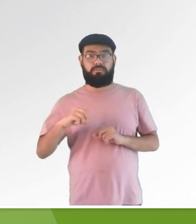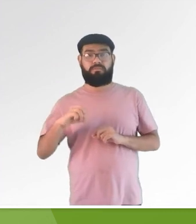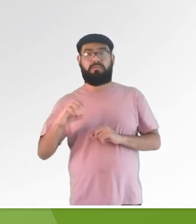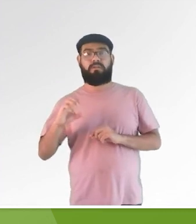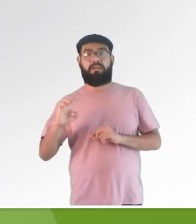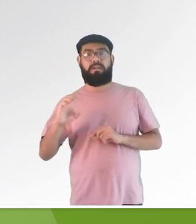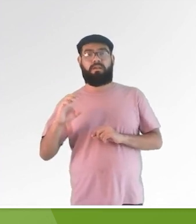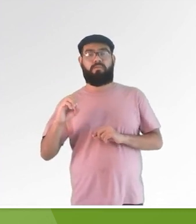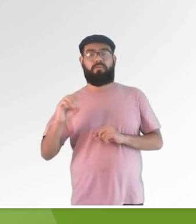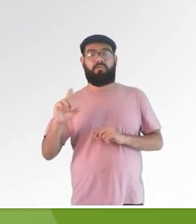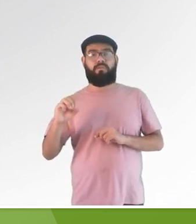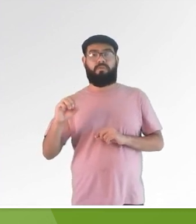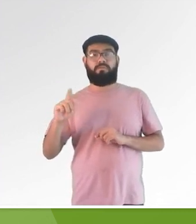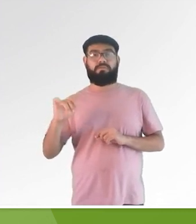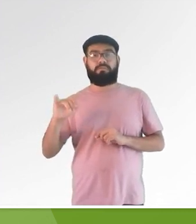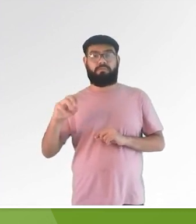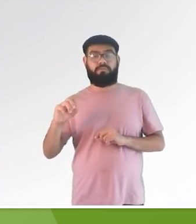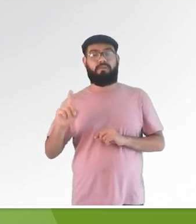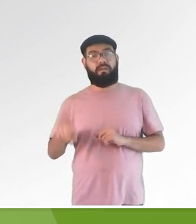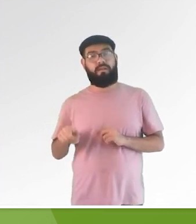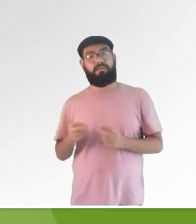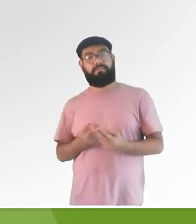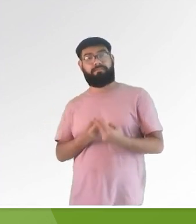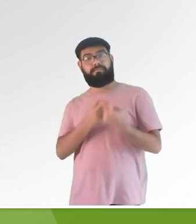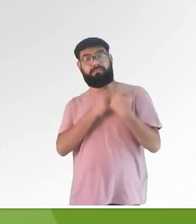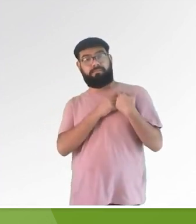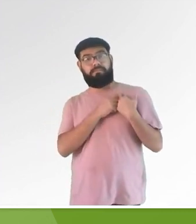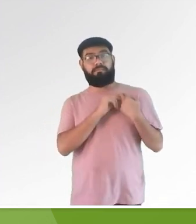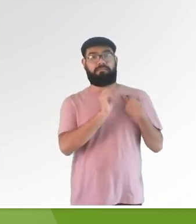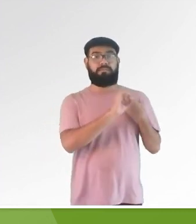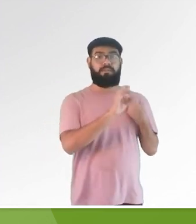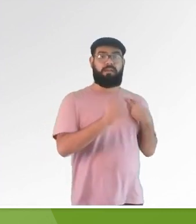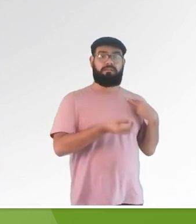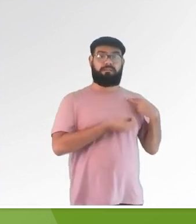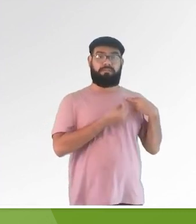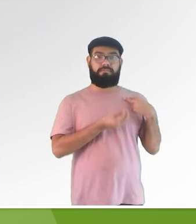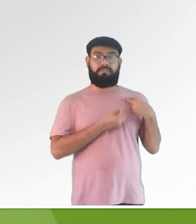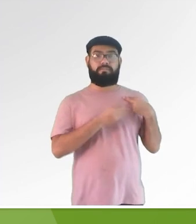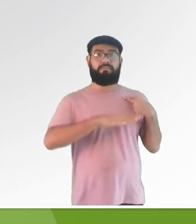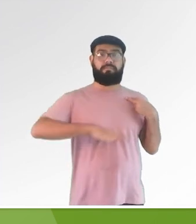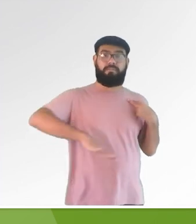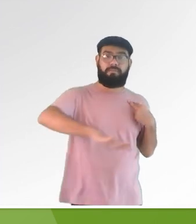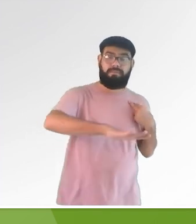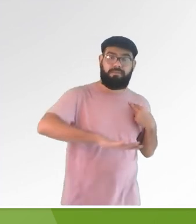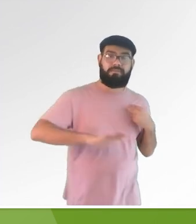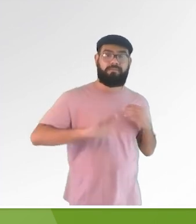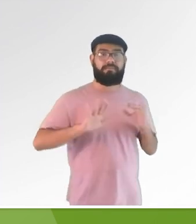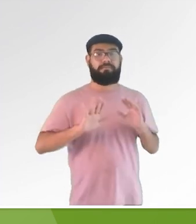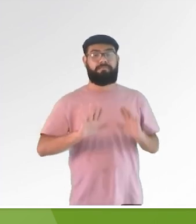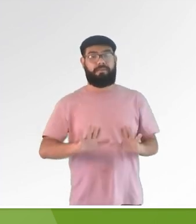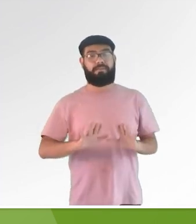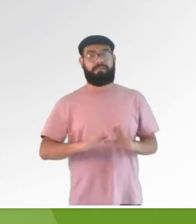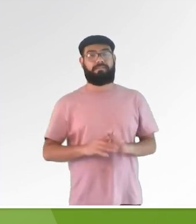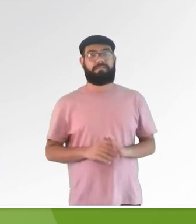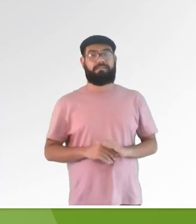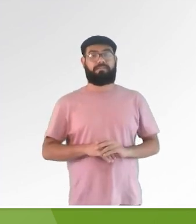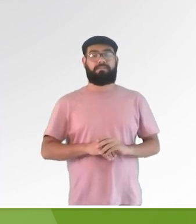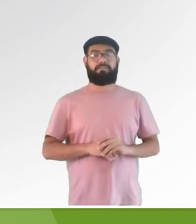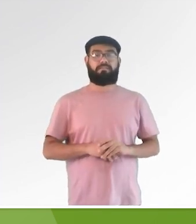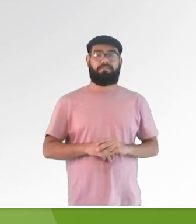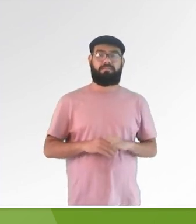função, né, a função de determinado ser vivo no meio ambiente. Porém, gente, esse conceito de nicho ecológico,